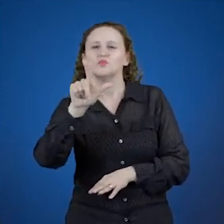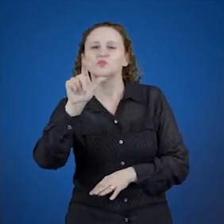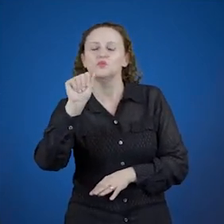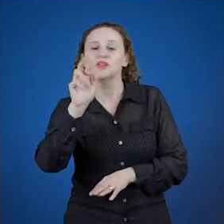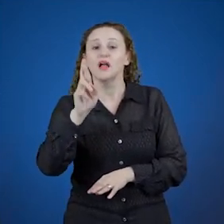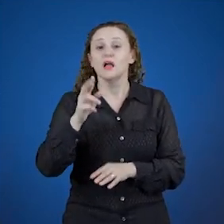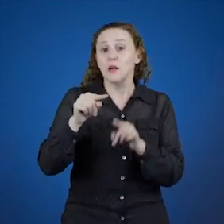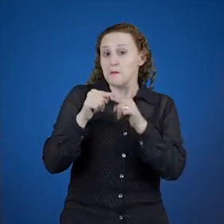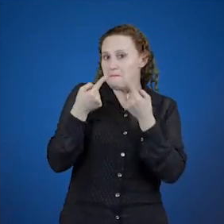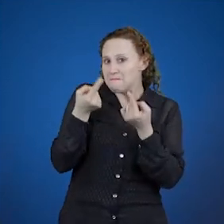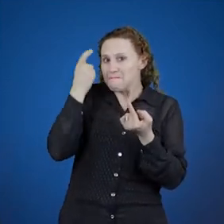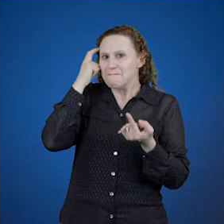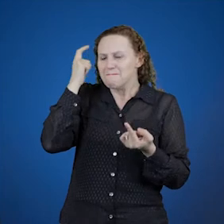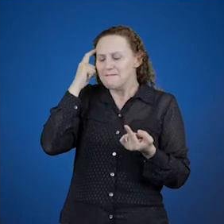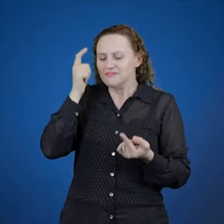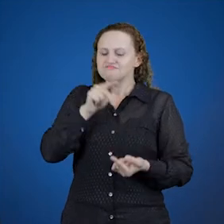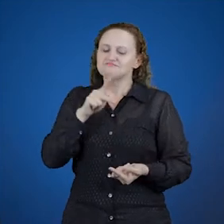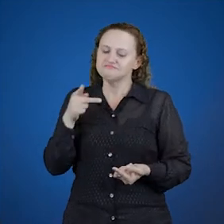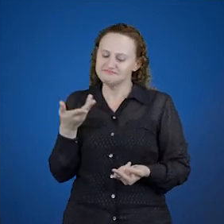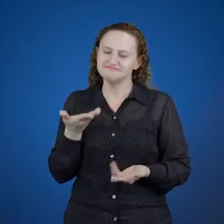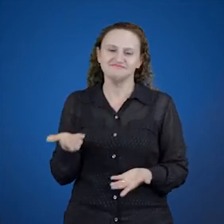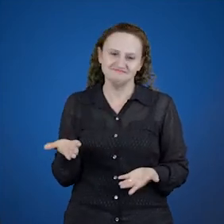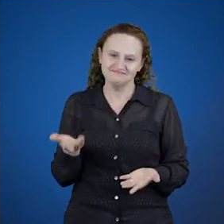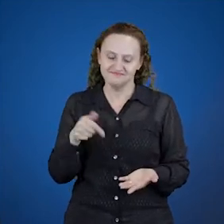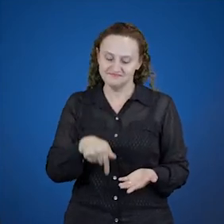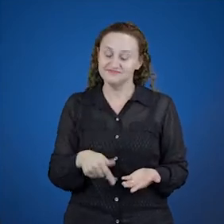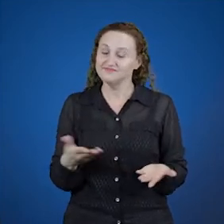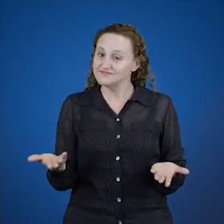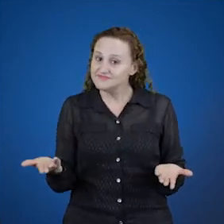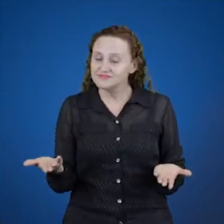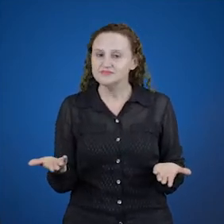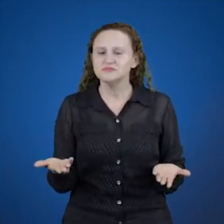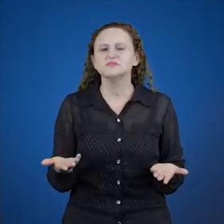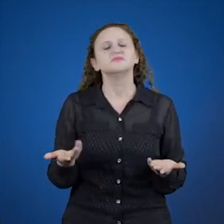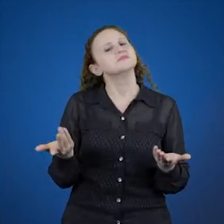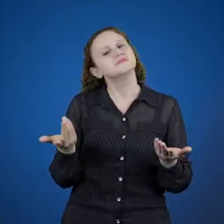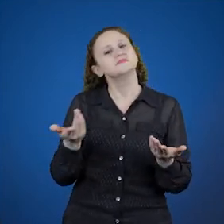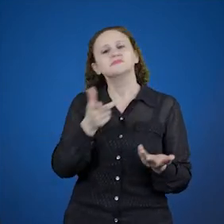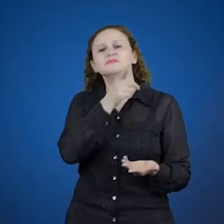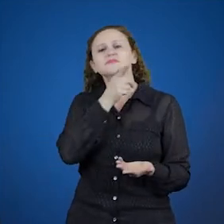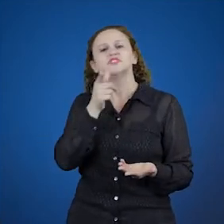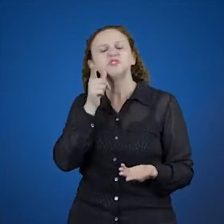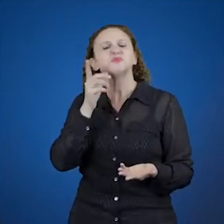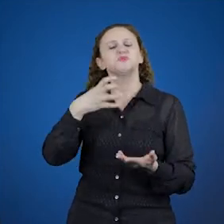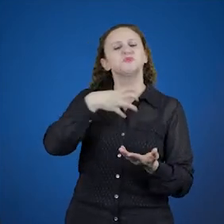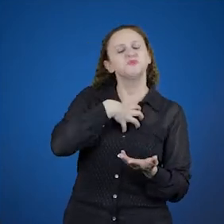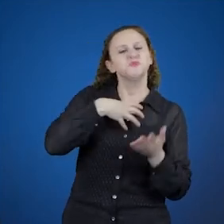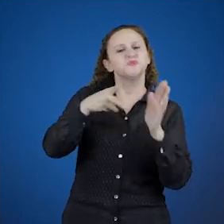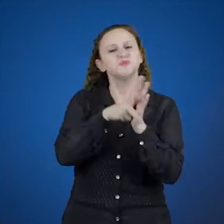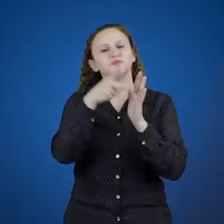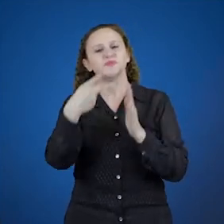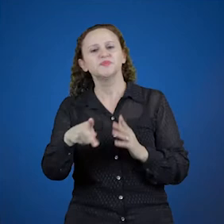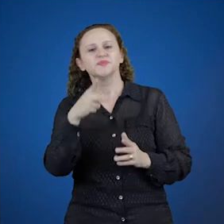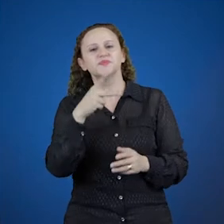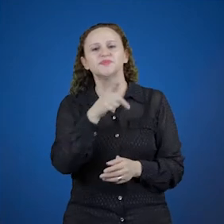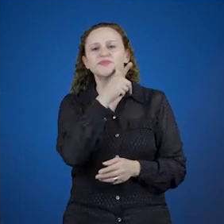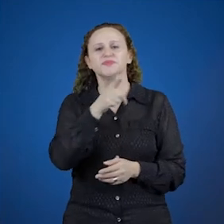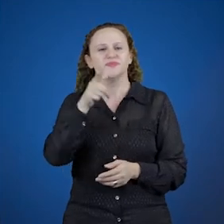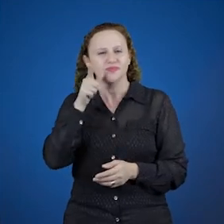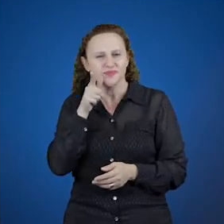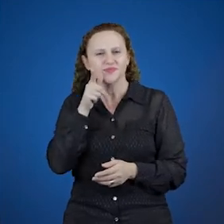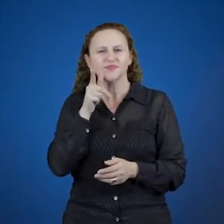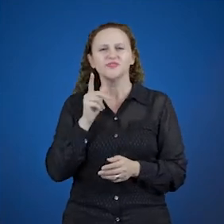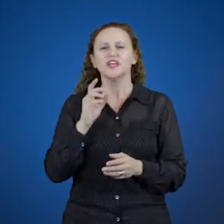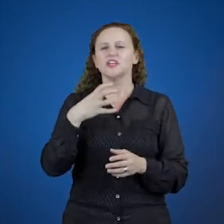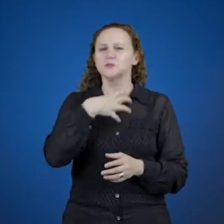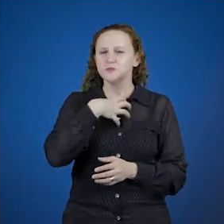o que é caso Latino caso é a maneira de escrever a palavra em latim de